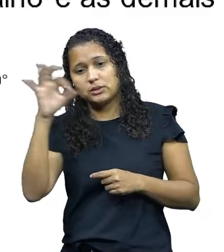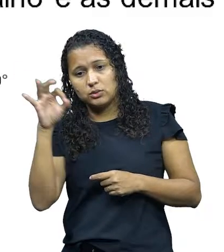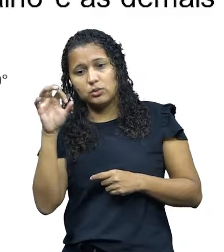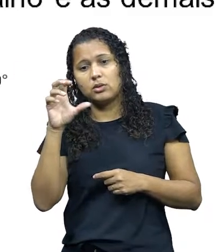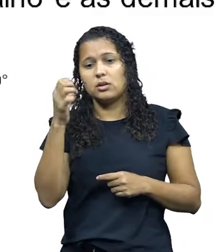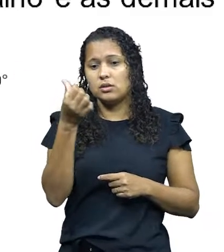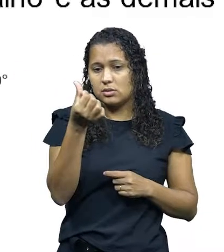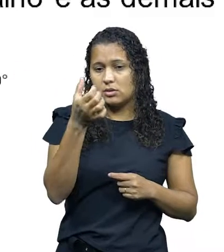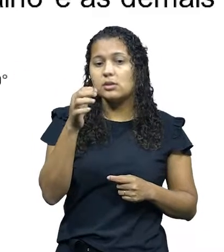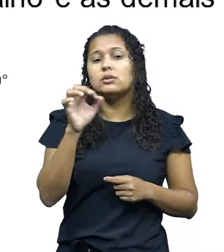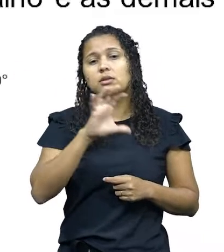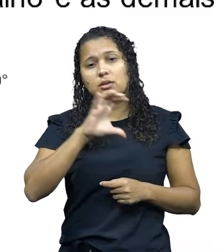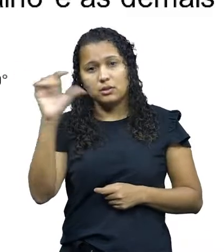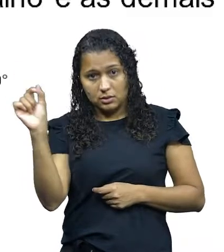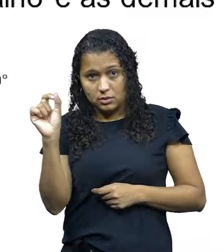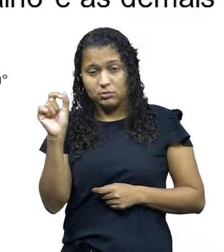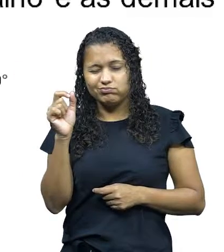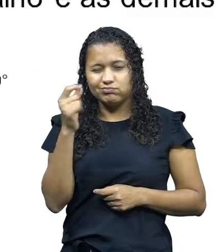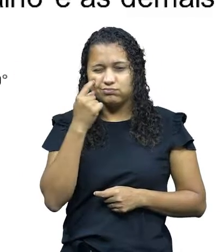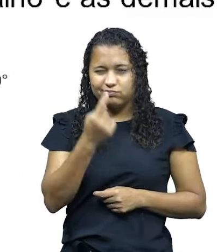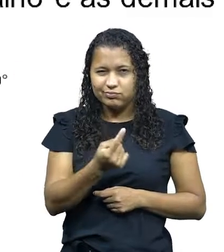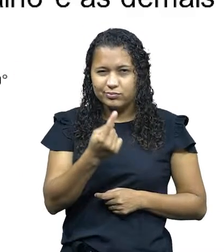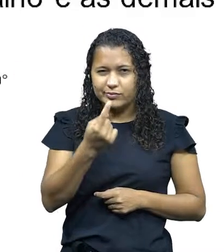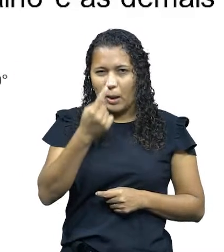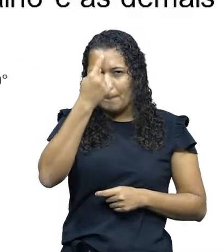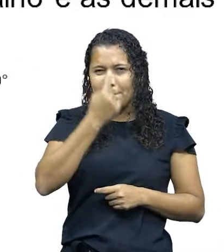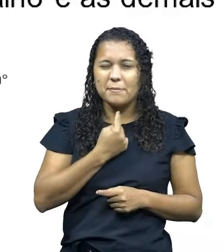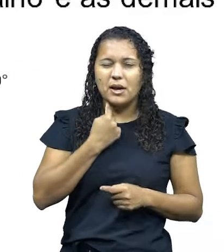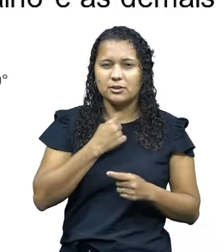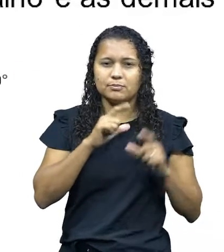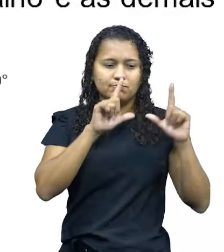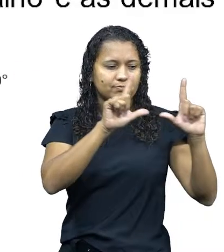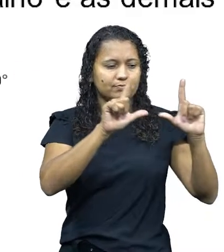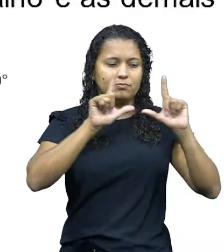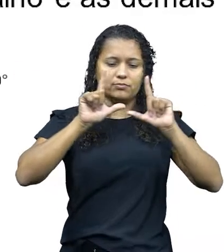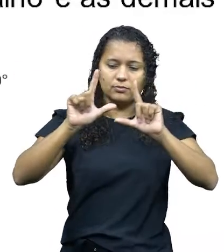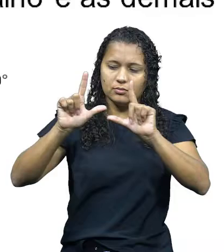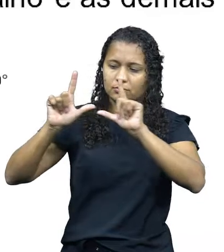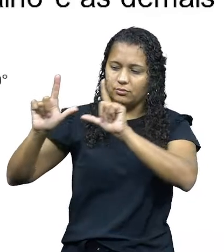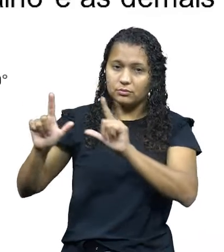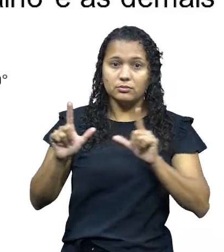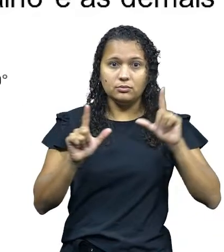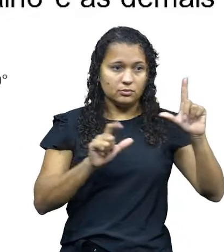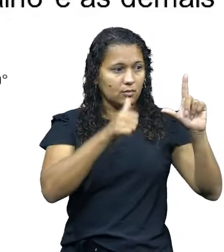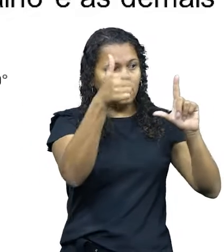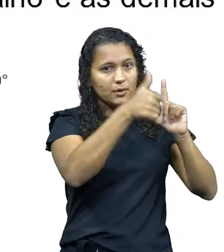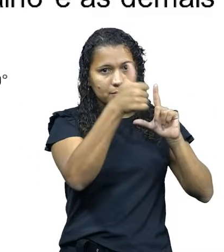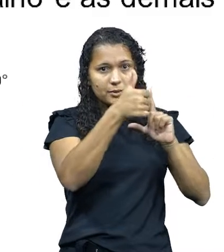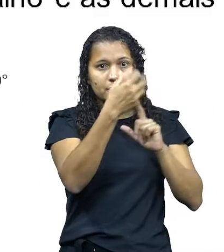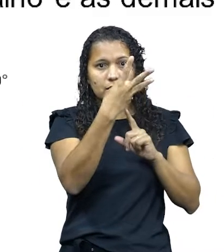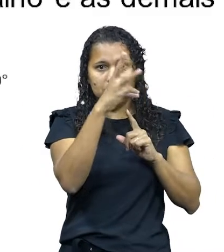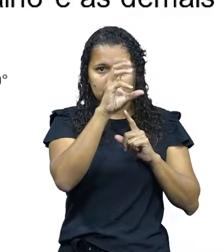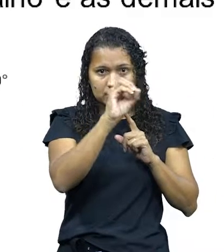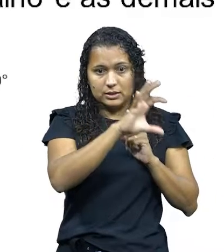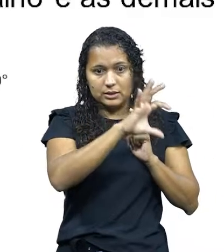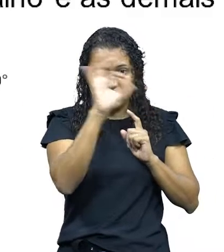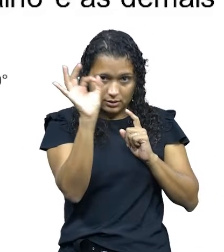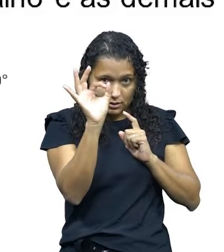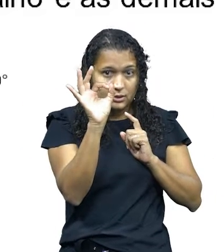e 60 graus. Então, como a gente pode ver aqui nas imagens, nós temos a primeira imagem, onde a gente faz a